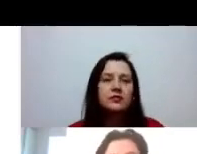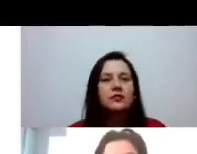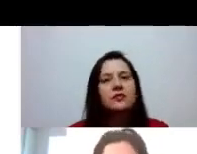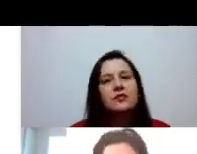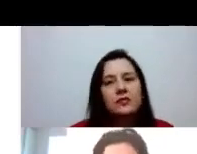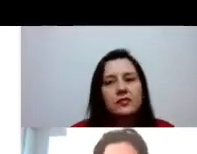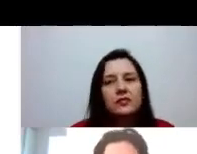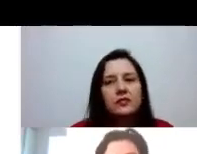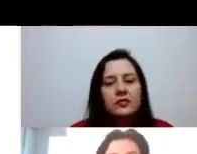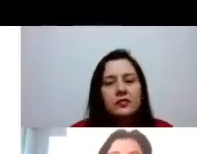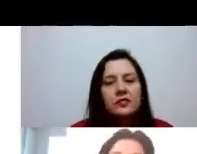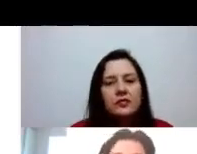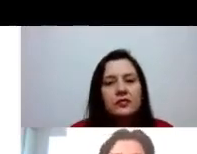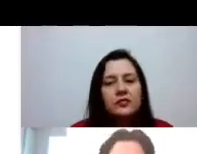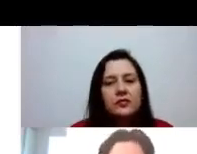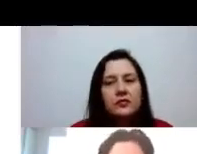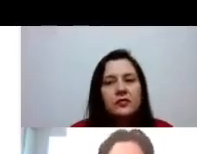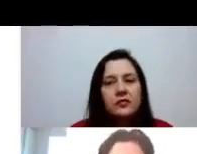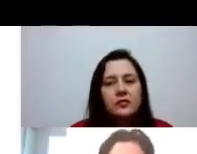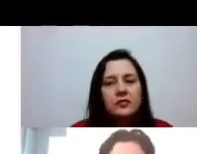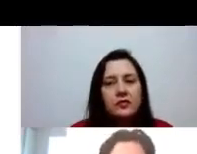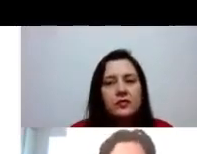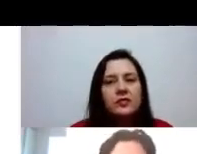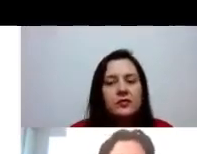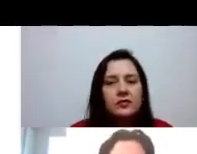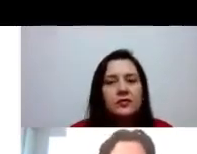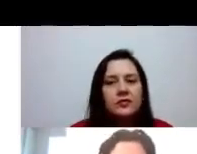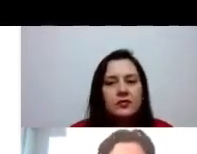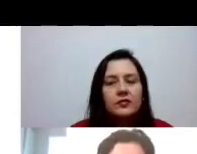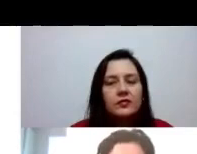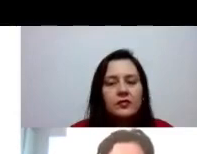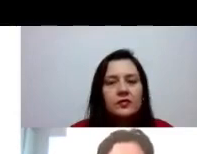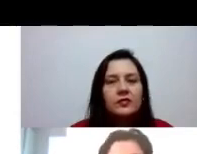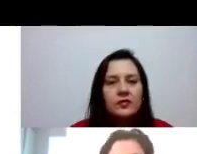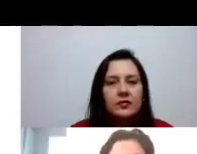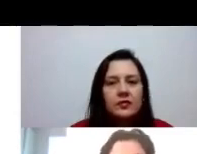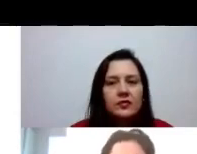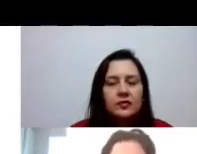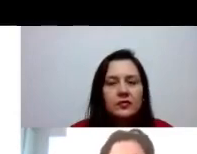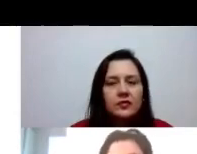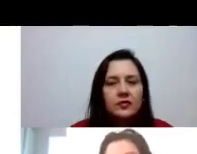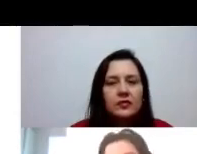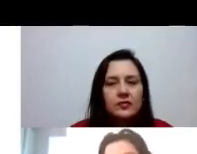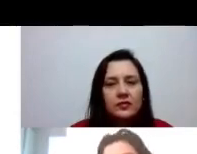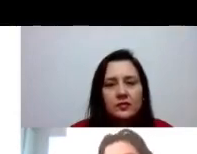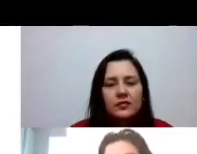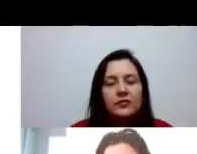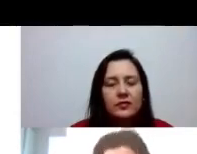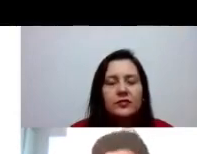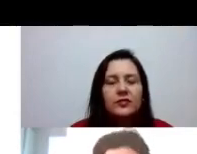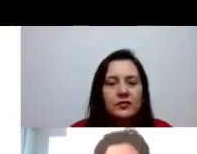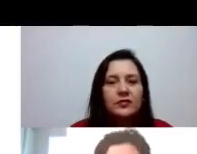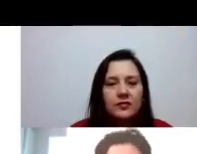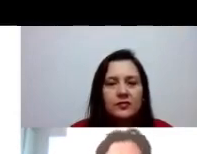posso, eu posso. Tá? Diferente do que a empresa privada, como a Simone mesmo falou. Não está na lei, nada me impede de